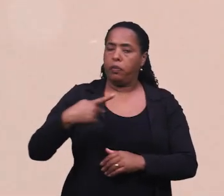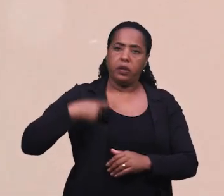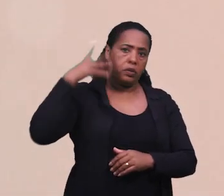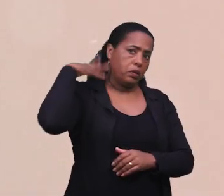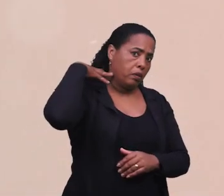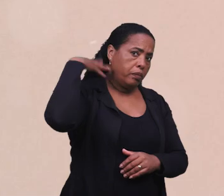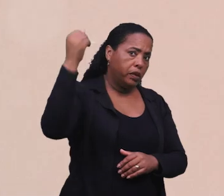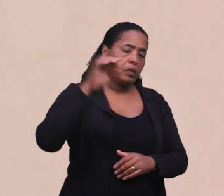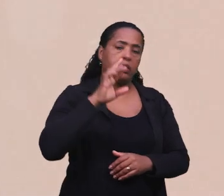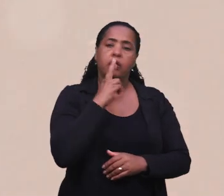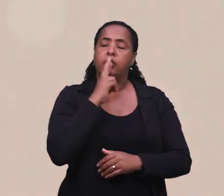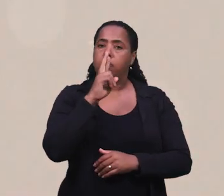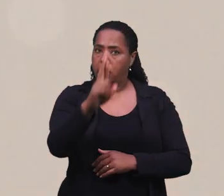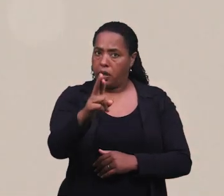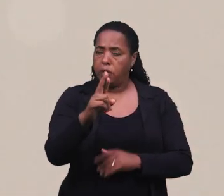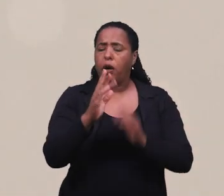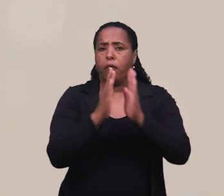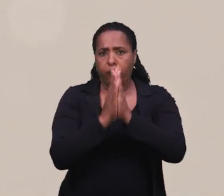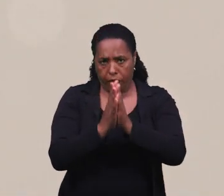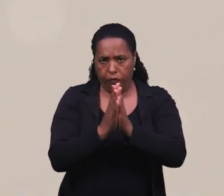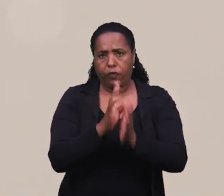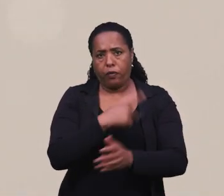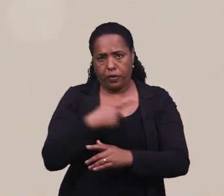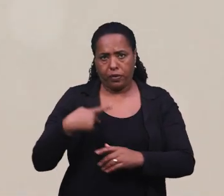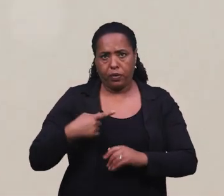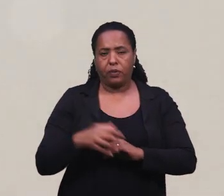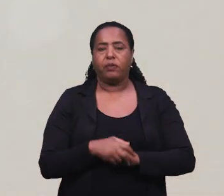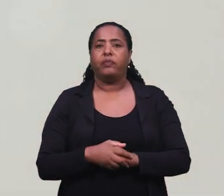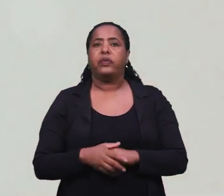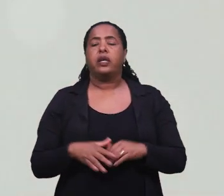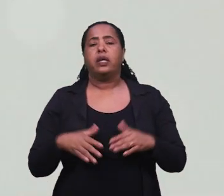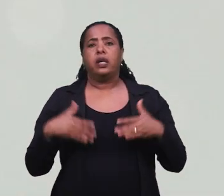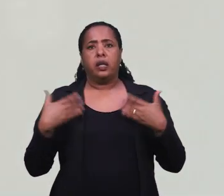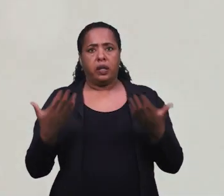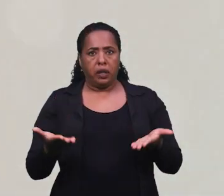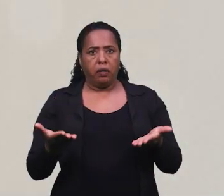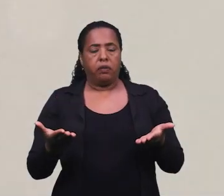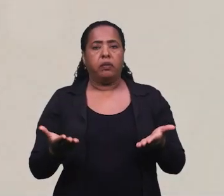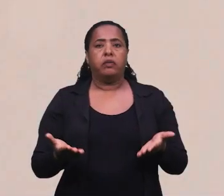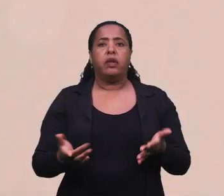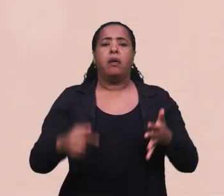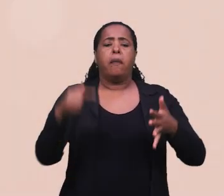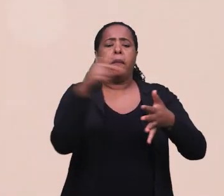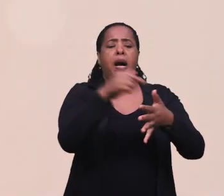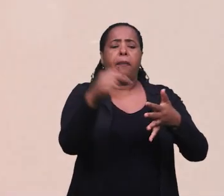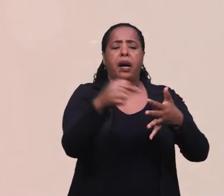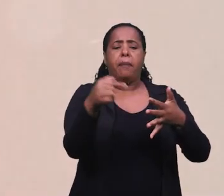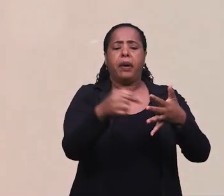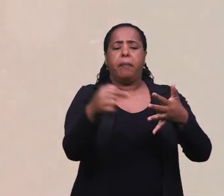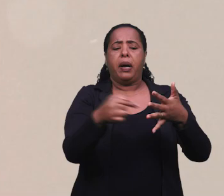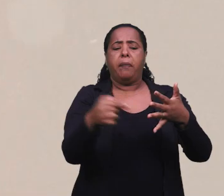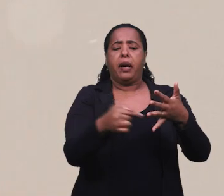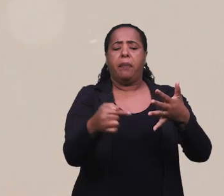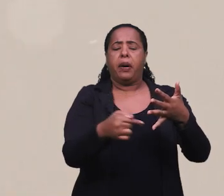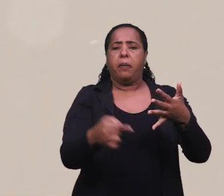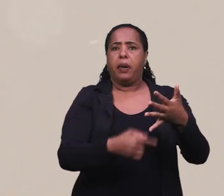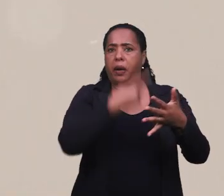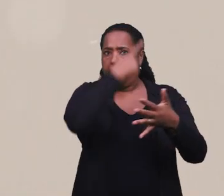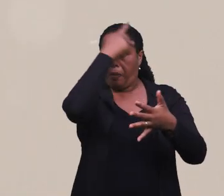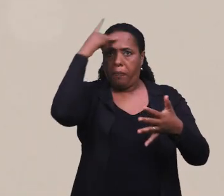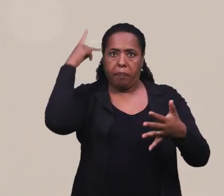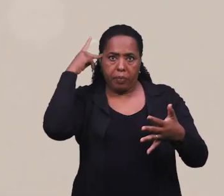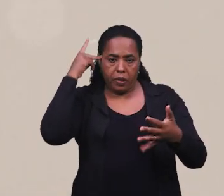quem vai acompanhar essa pessoa? Tem uma pessoa que o acompanha, que o ajude, às vezes, a tomar os remédios que ele precisa